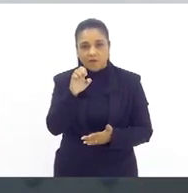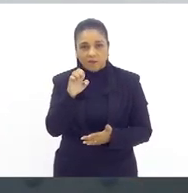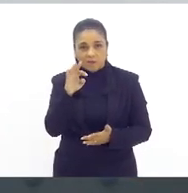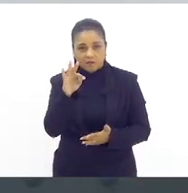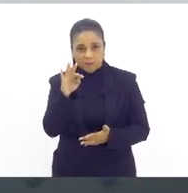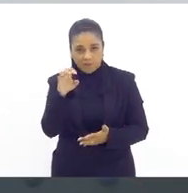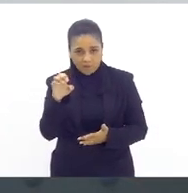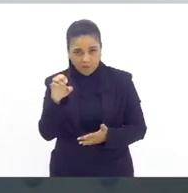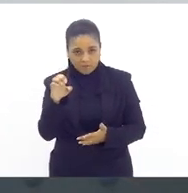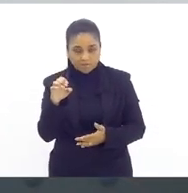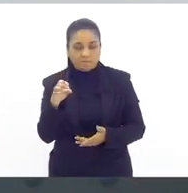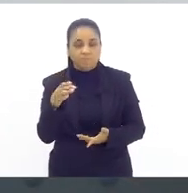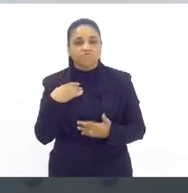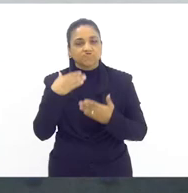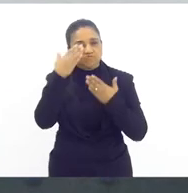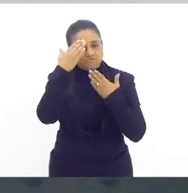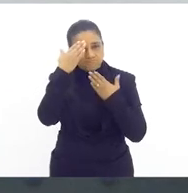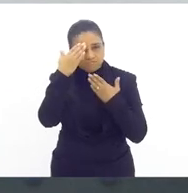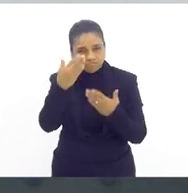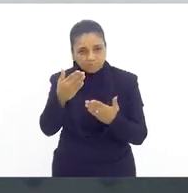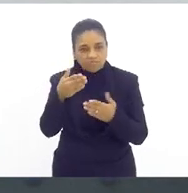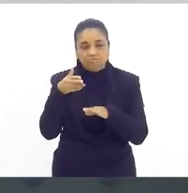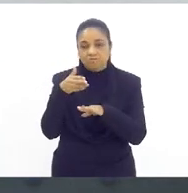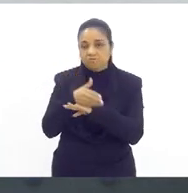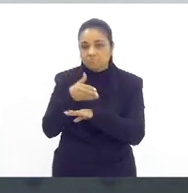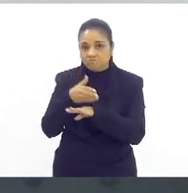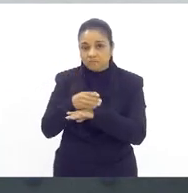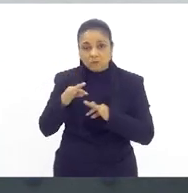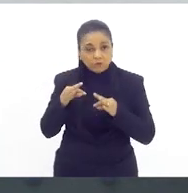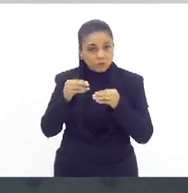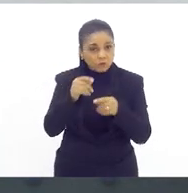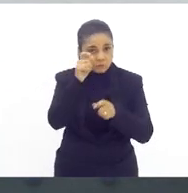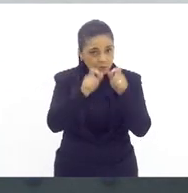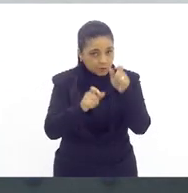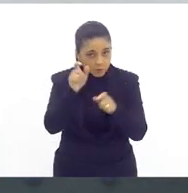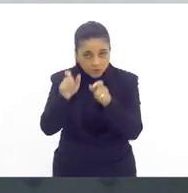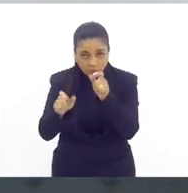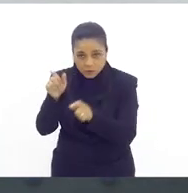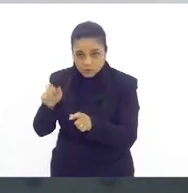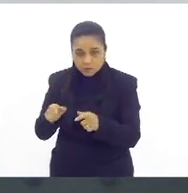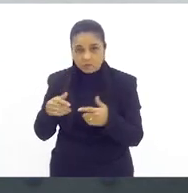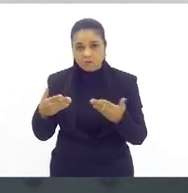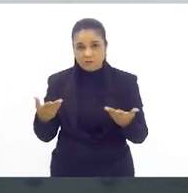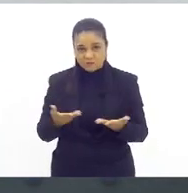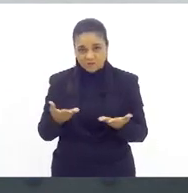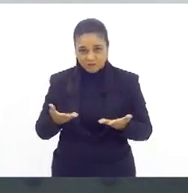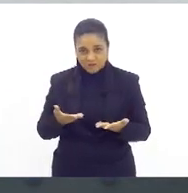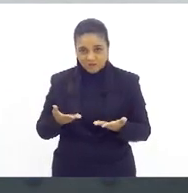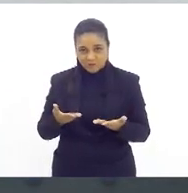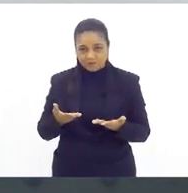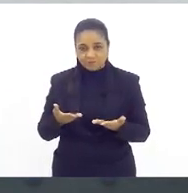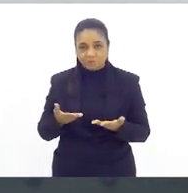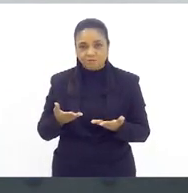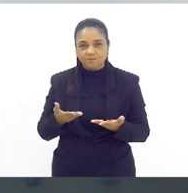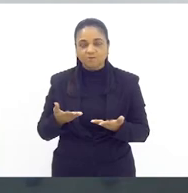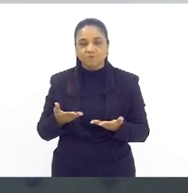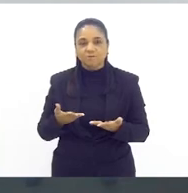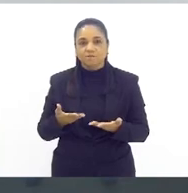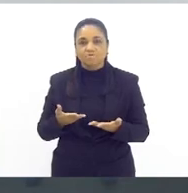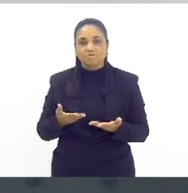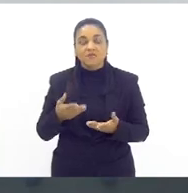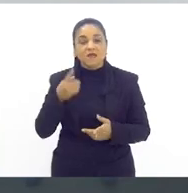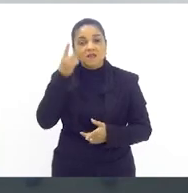eu gostaria de agradecer imensamente a presença de todas as pessoas aqui é temos já